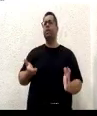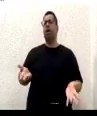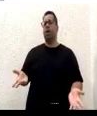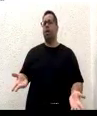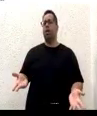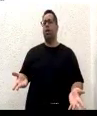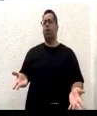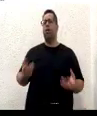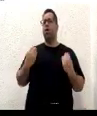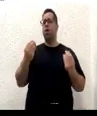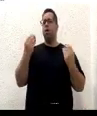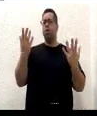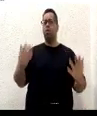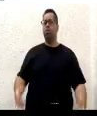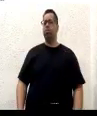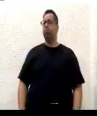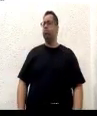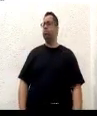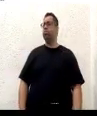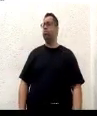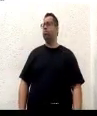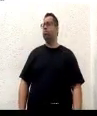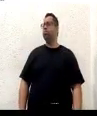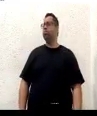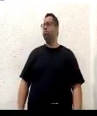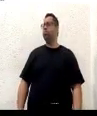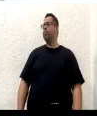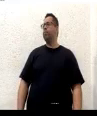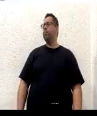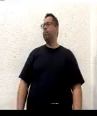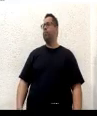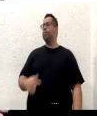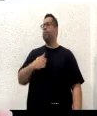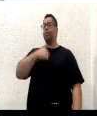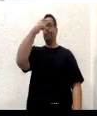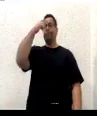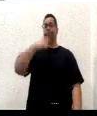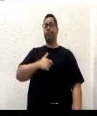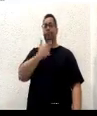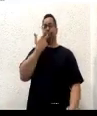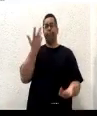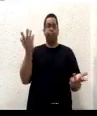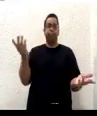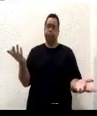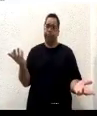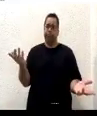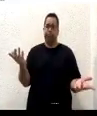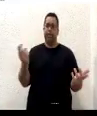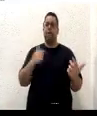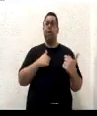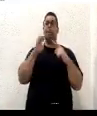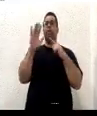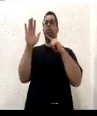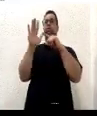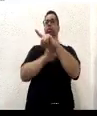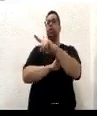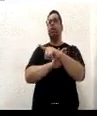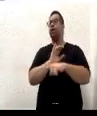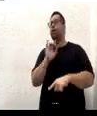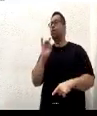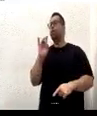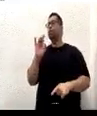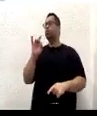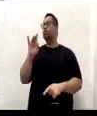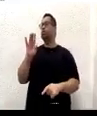Deus. Bom, quem sou eu vou falar? Eu não sou entendido ao caso, só estou perguntando, que eu quero que esclareça melhor